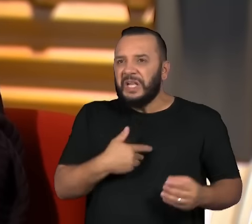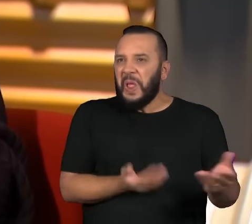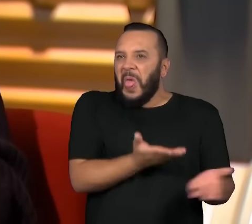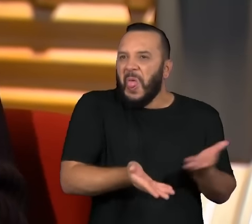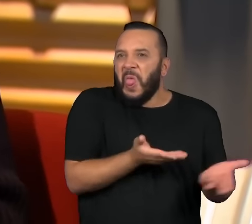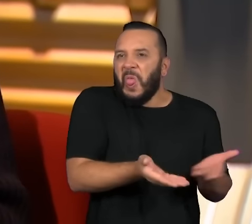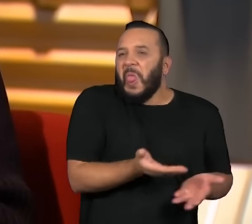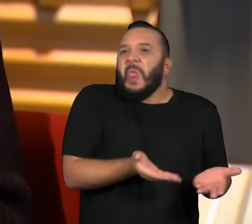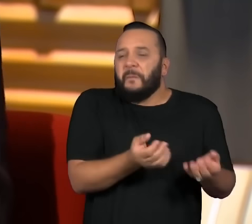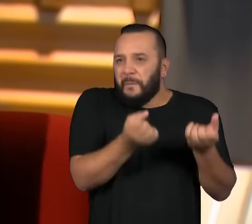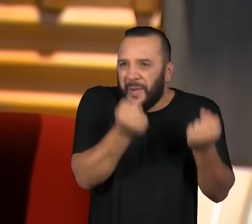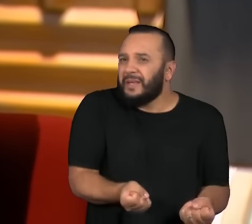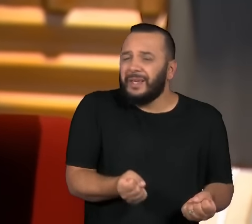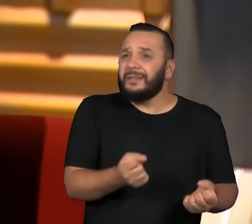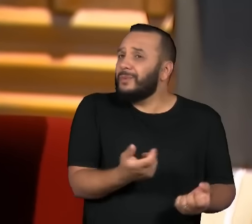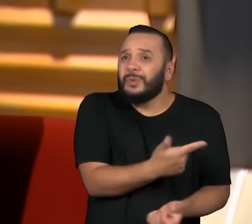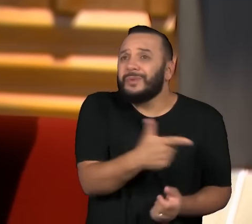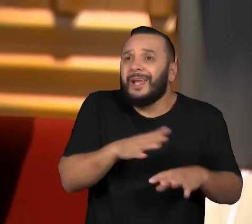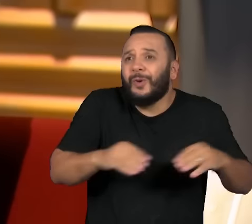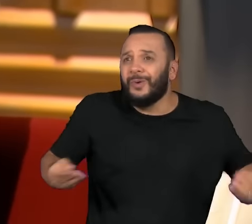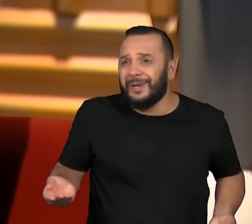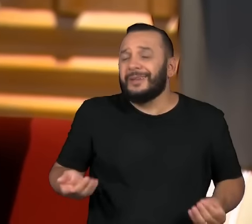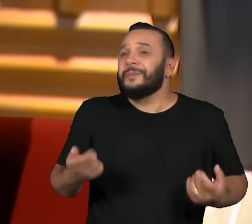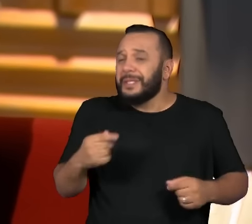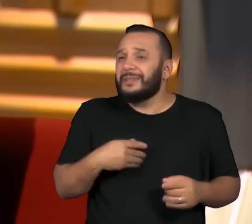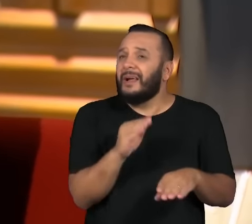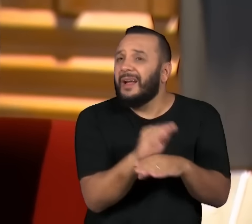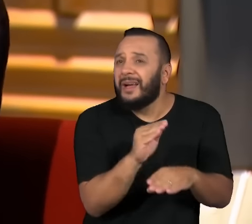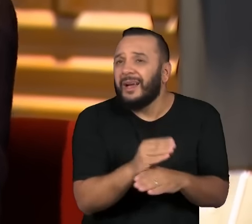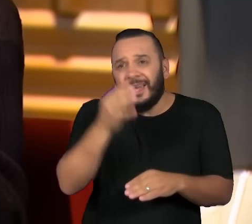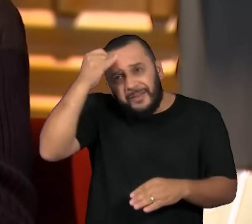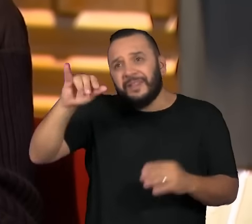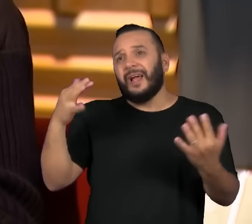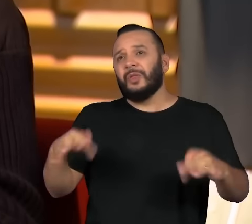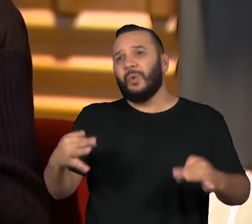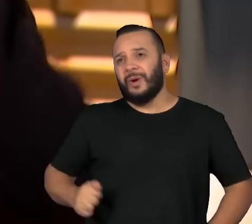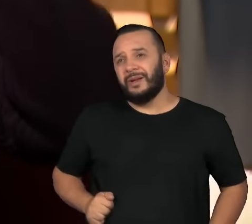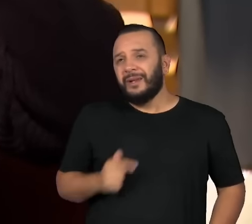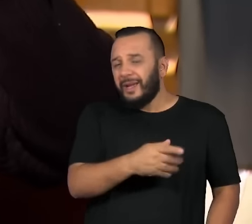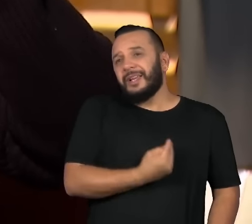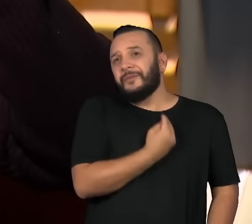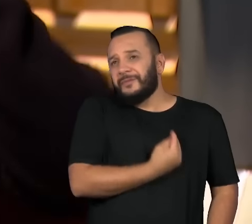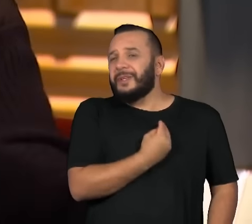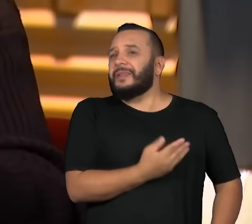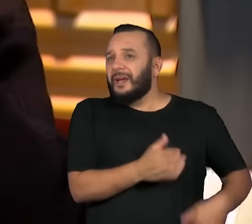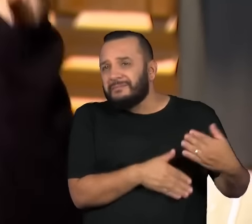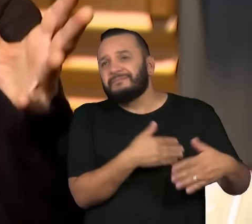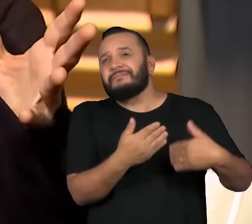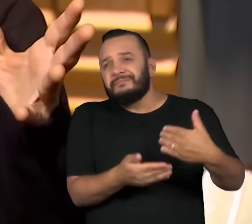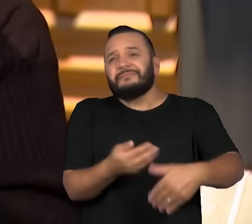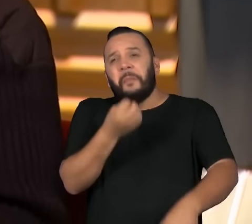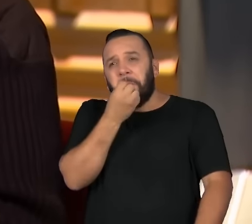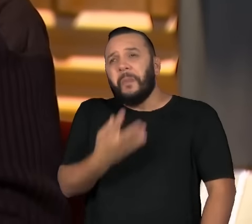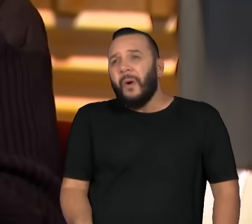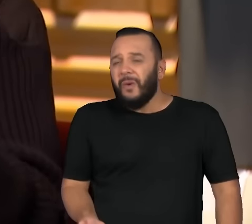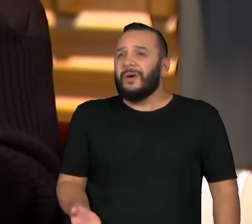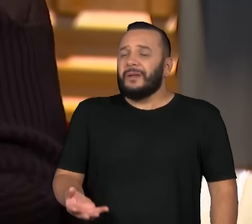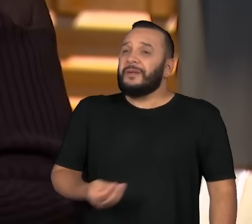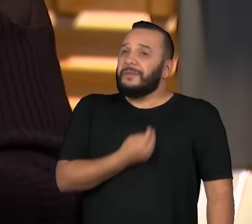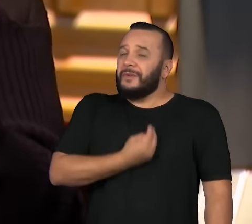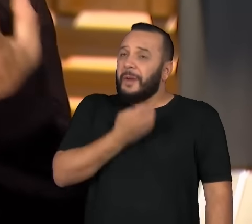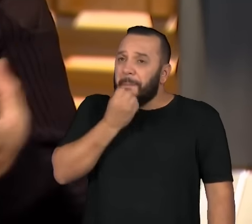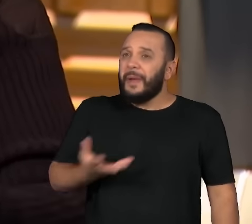dentro de uma pessoa. E é possível você, através do paliativo, você ter uma vida, Sim. entre aspas, Sim. saudável. Sim.